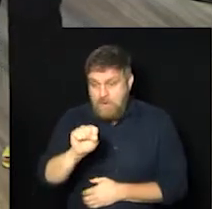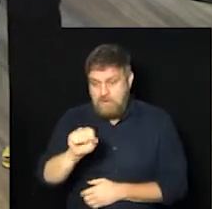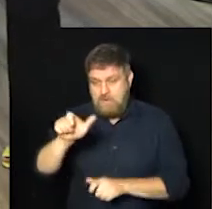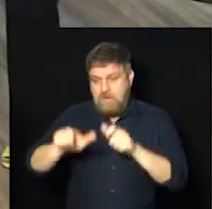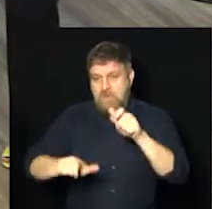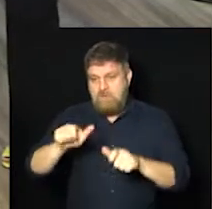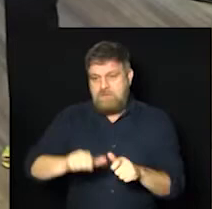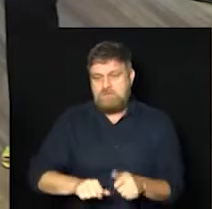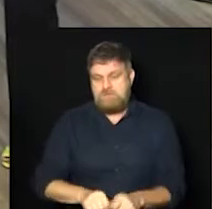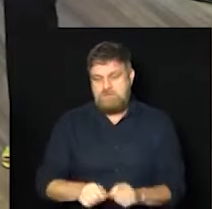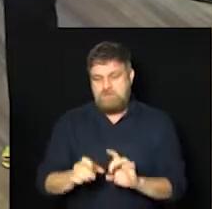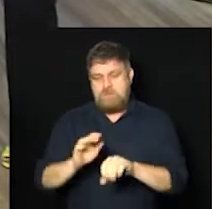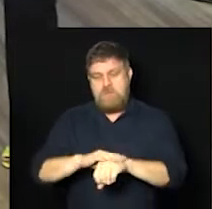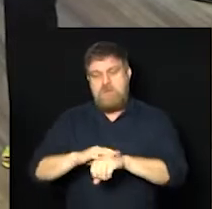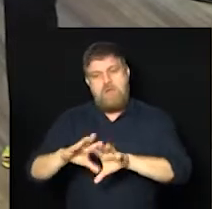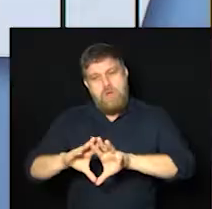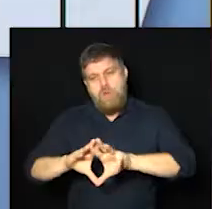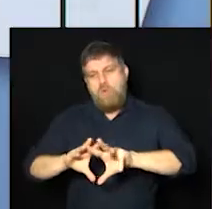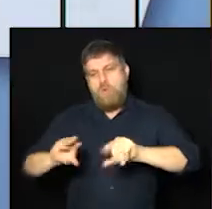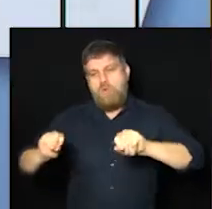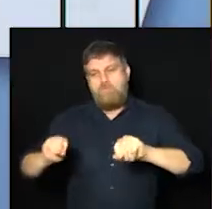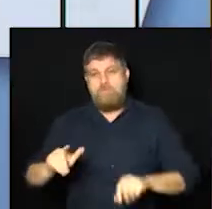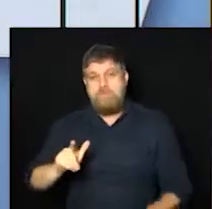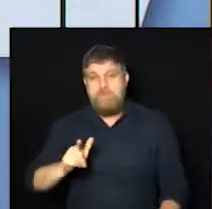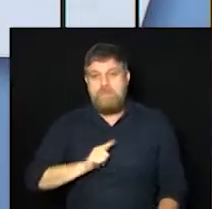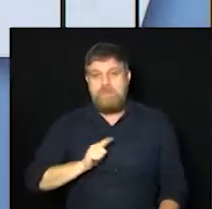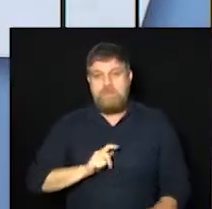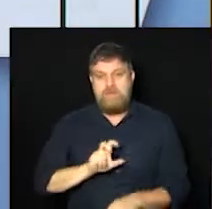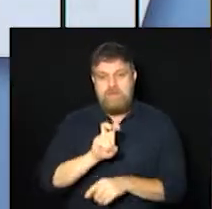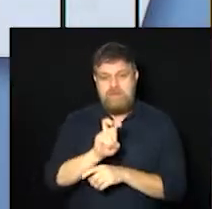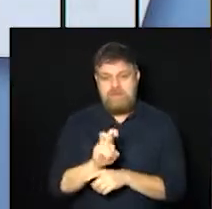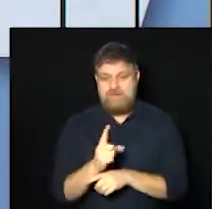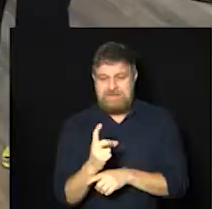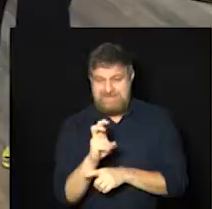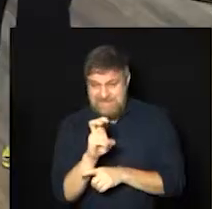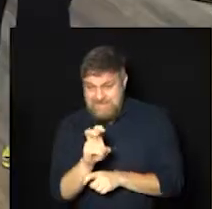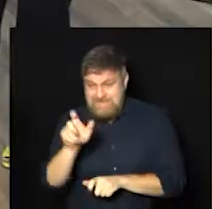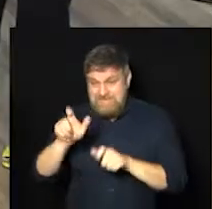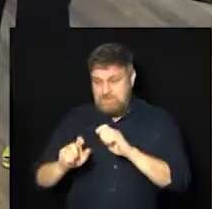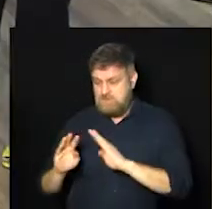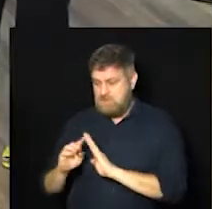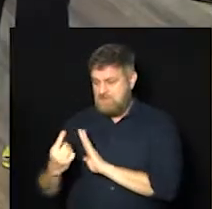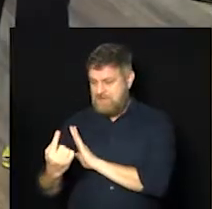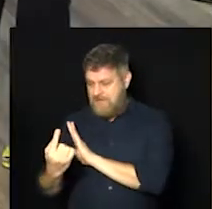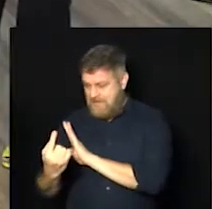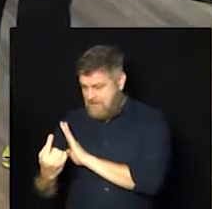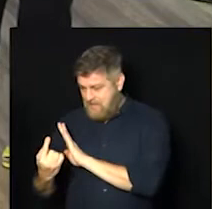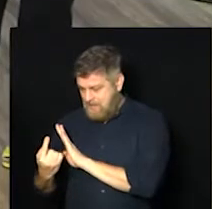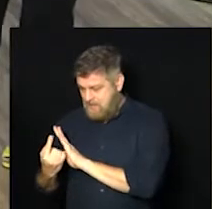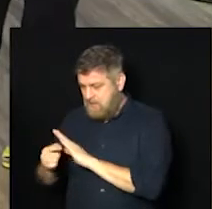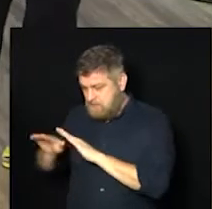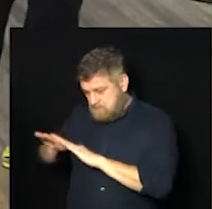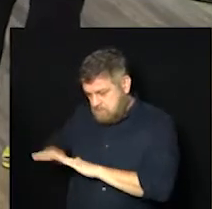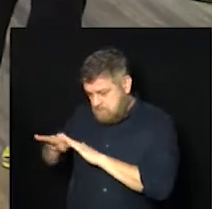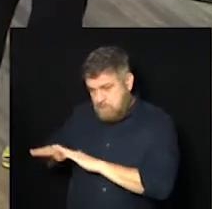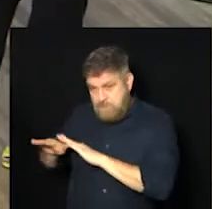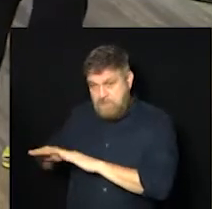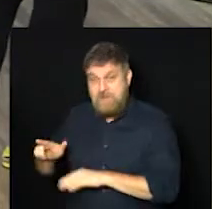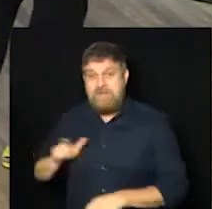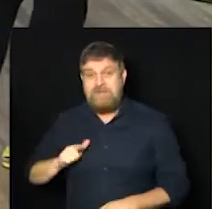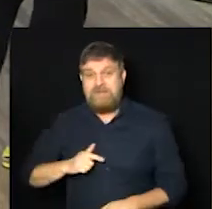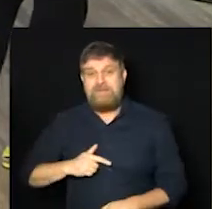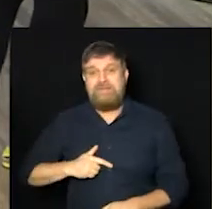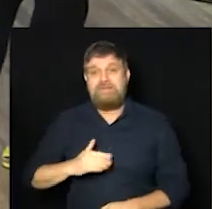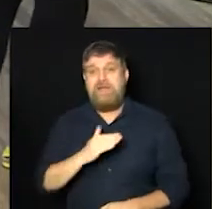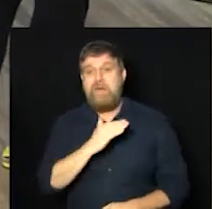aí ocupados na cidade. Estamos com 515 pessoas em isolamento domiciliar. E aí vem os óbitos, que os